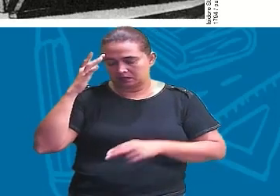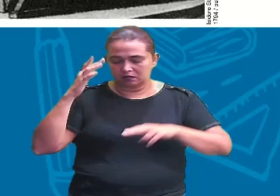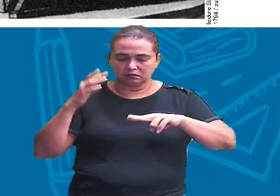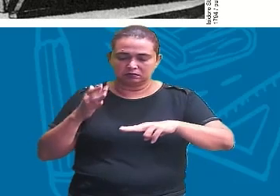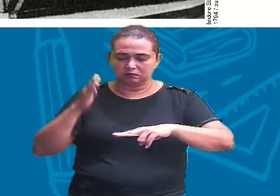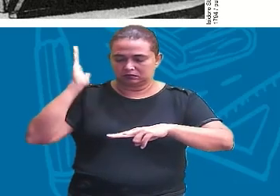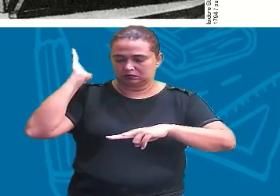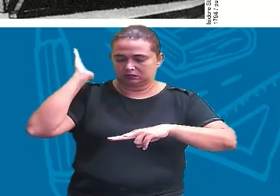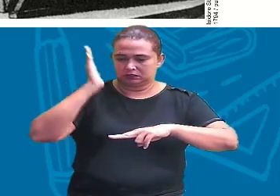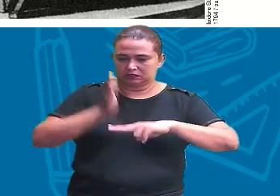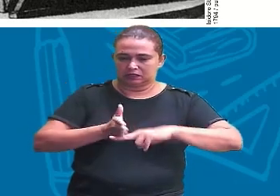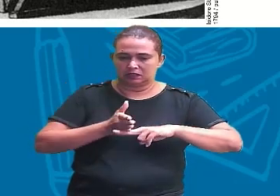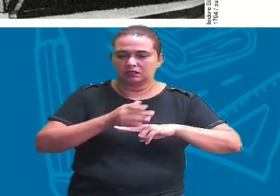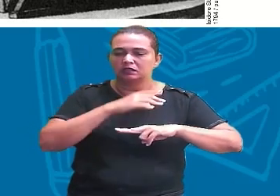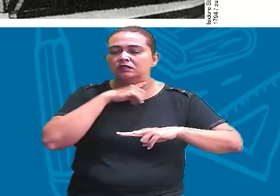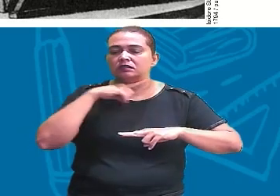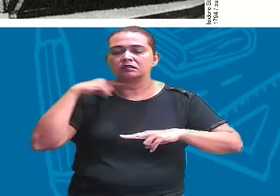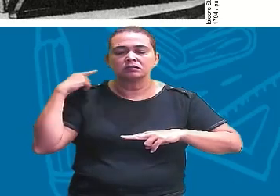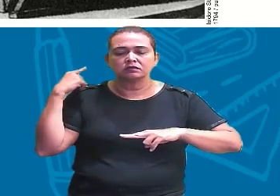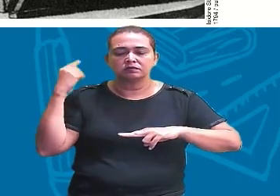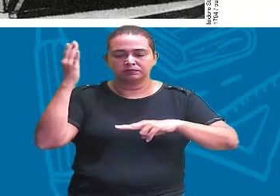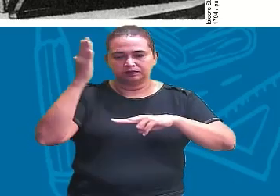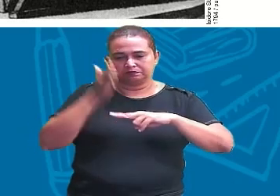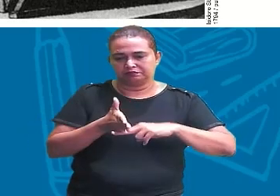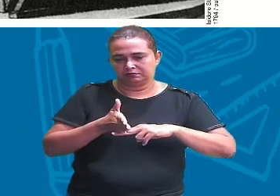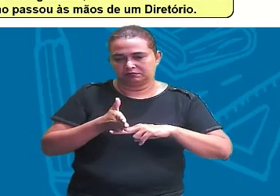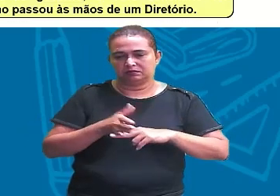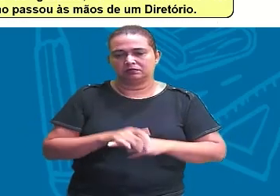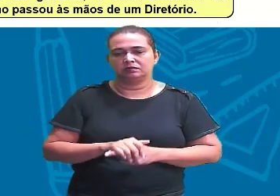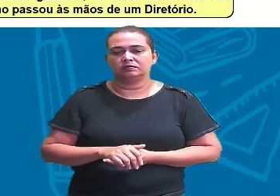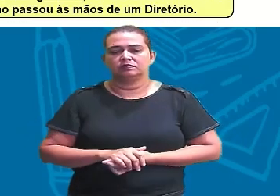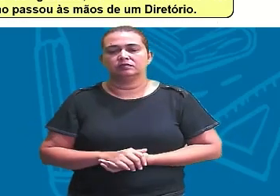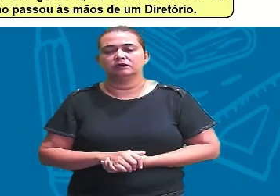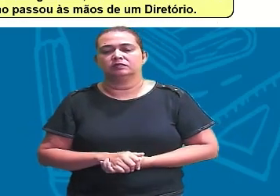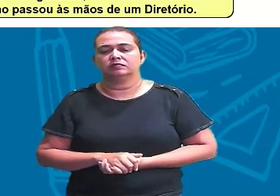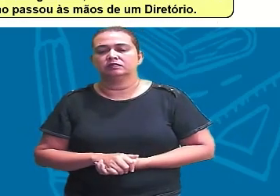e essa lâmina gigante cortava a pessoa.